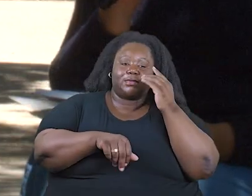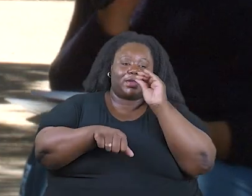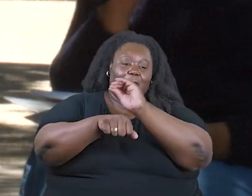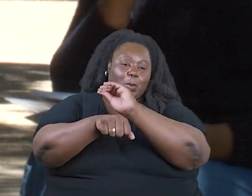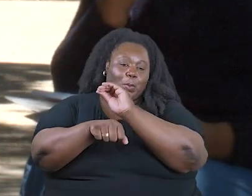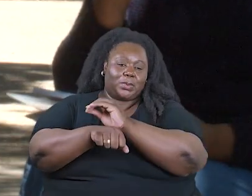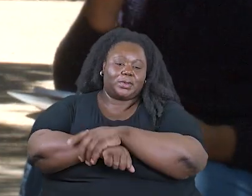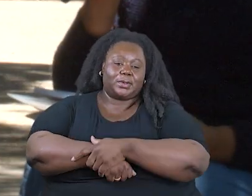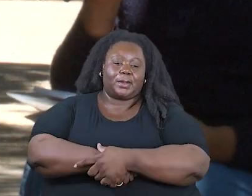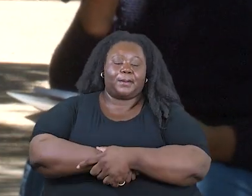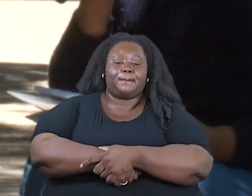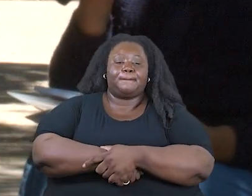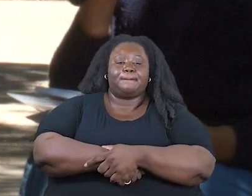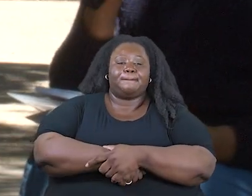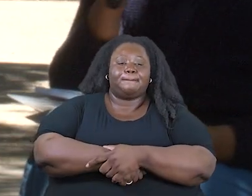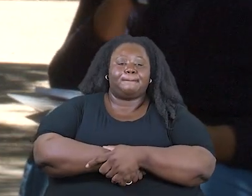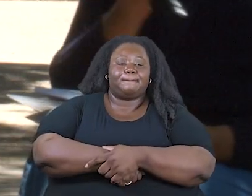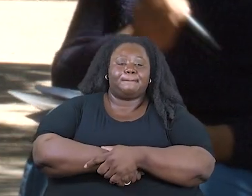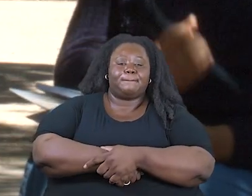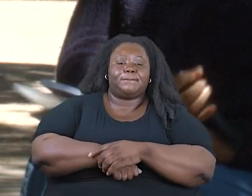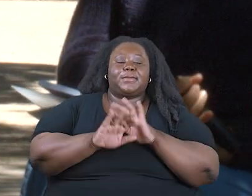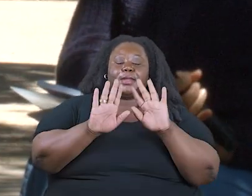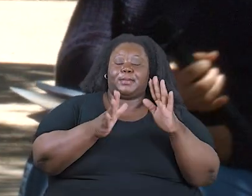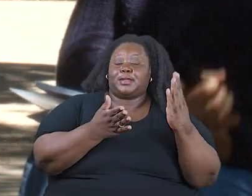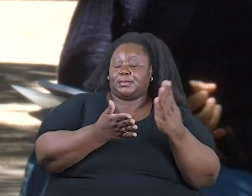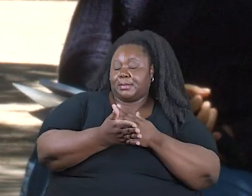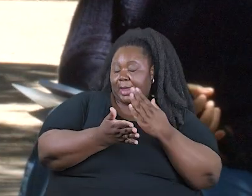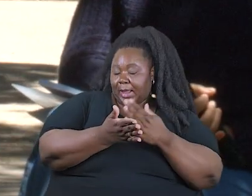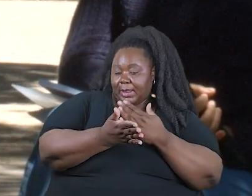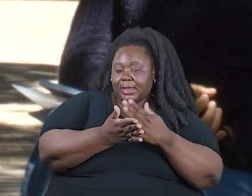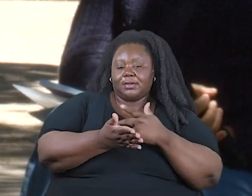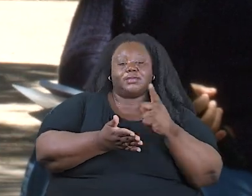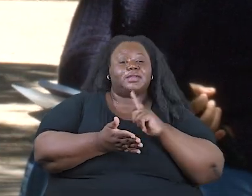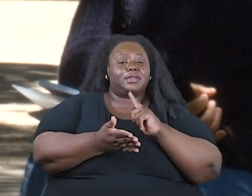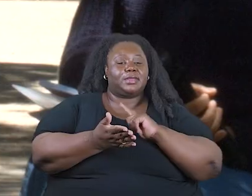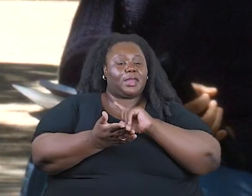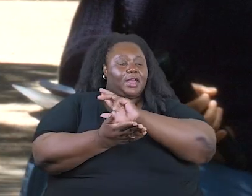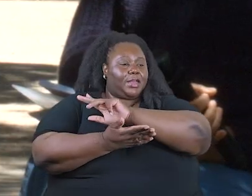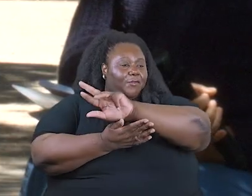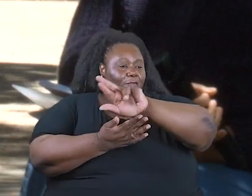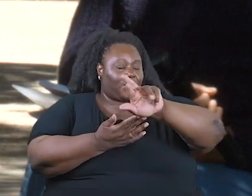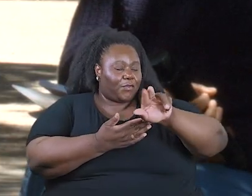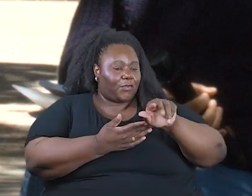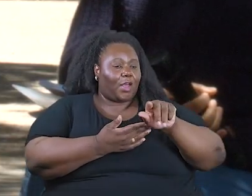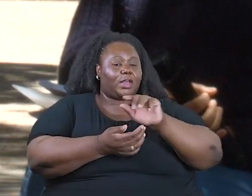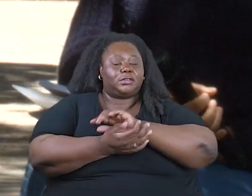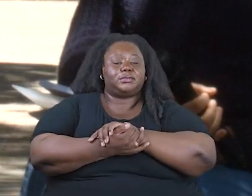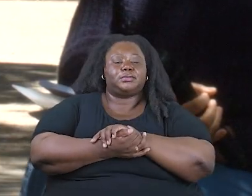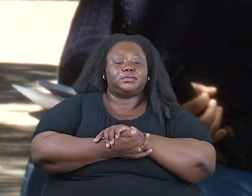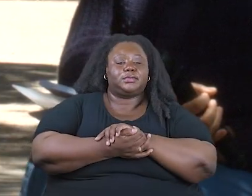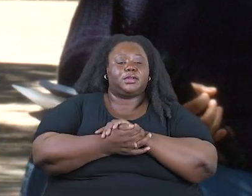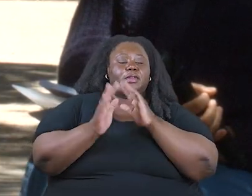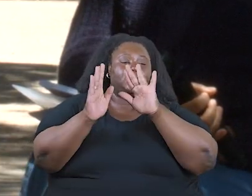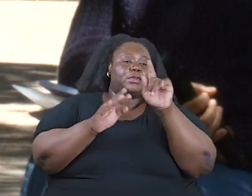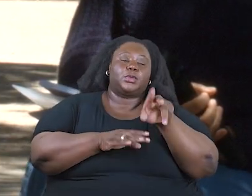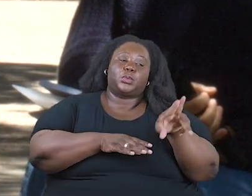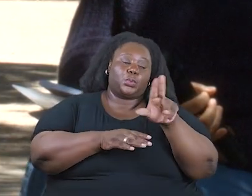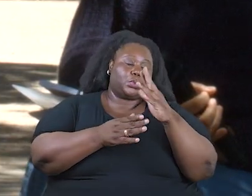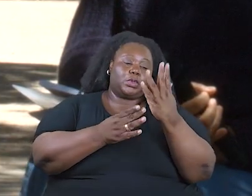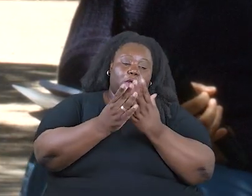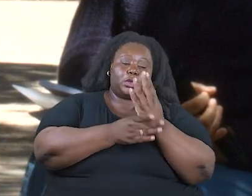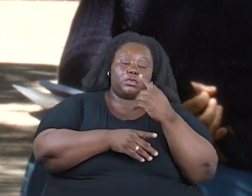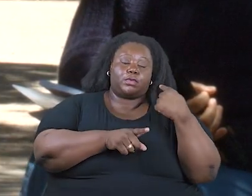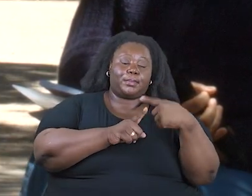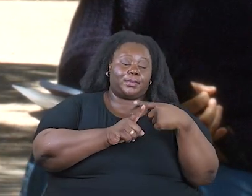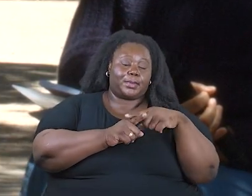conservadora. Mas aí, para livro de artista, tem várias bibliotecas que estão fazendo isso. Eles não exigem luva porque